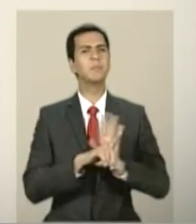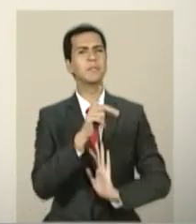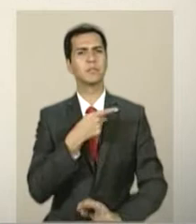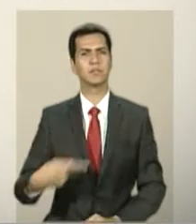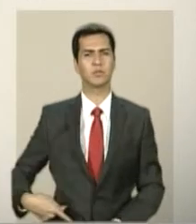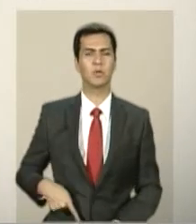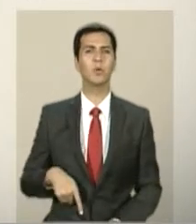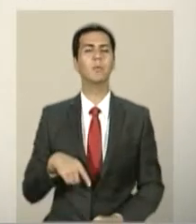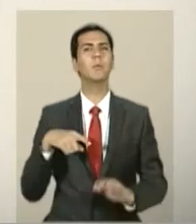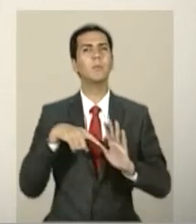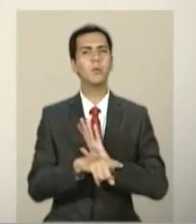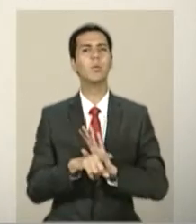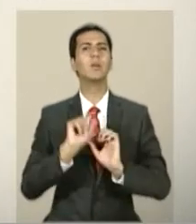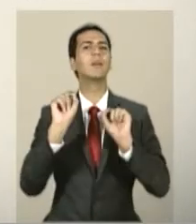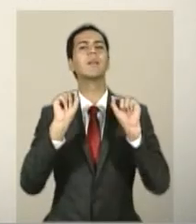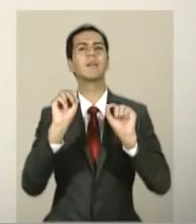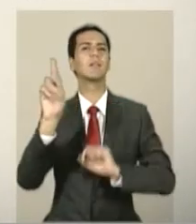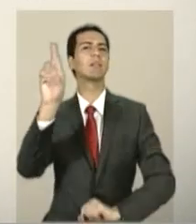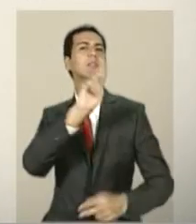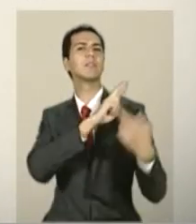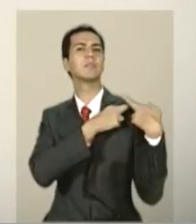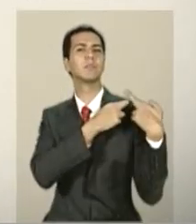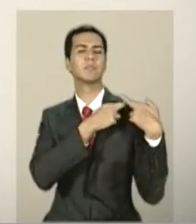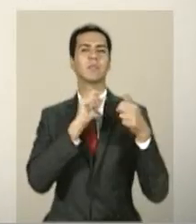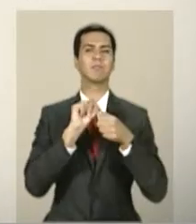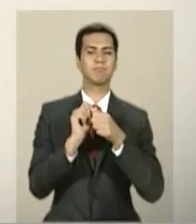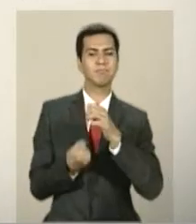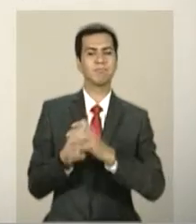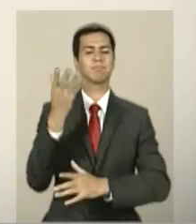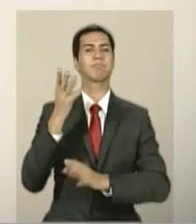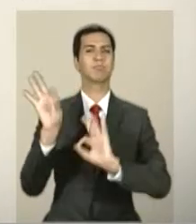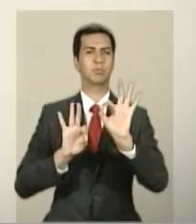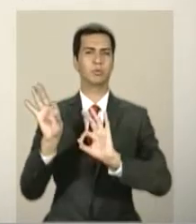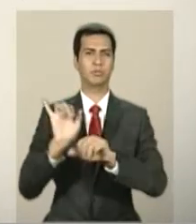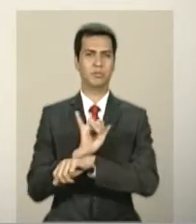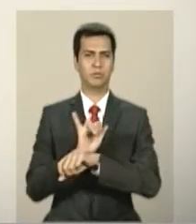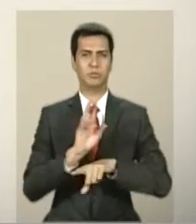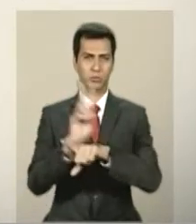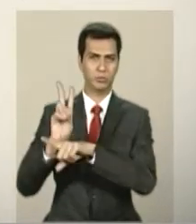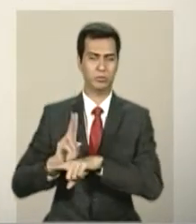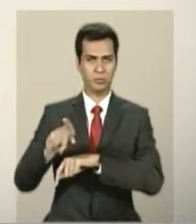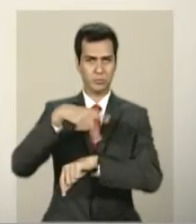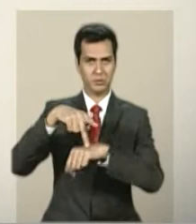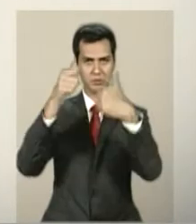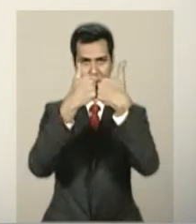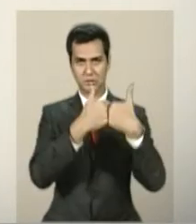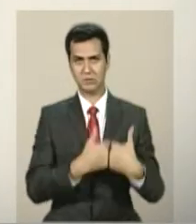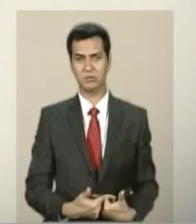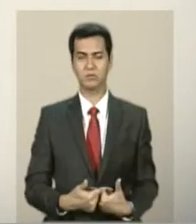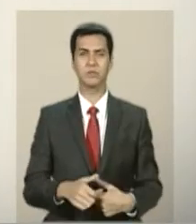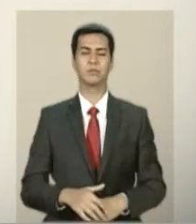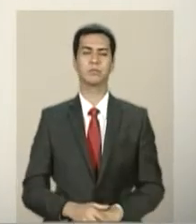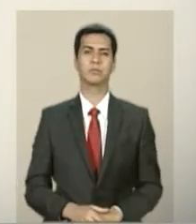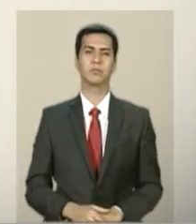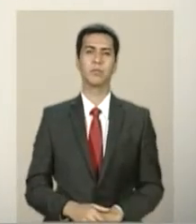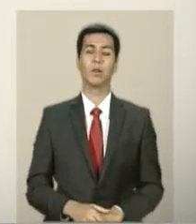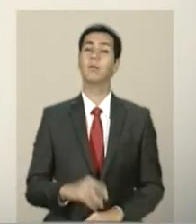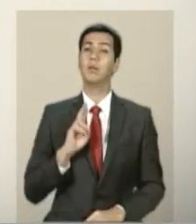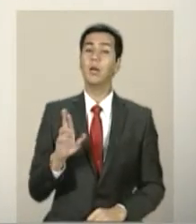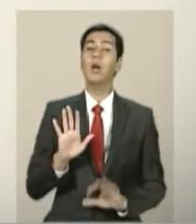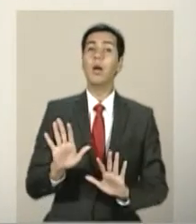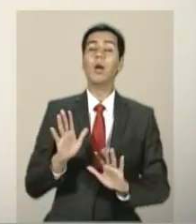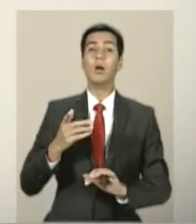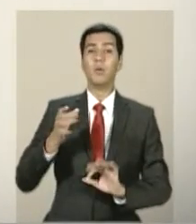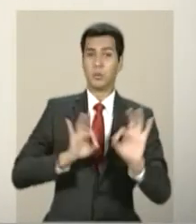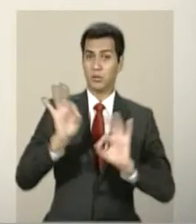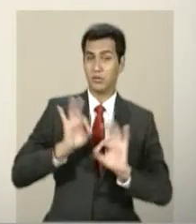nossos ouvidos que está executando o plano plano estratégico de fronteiras é uma experiência inédita Luciano que